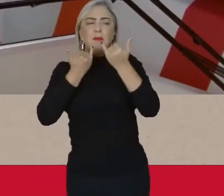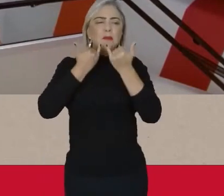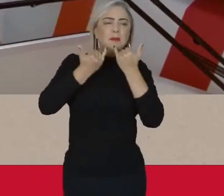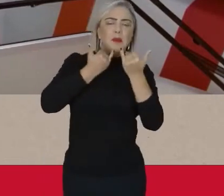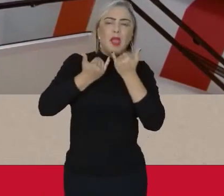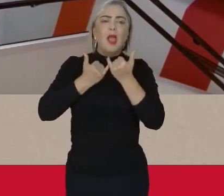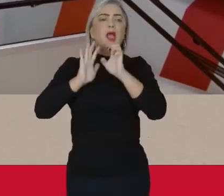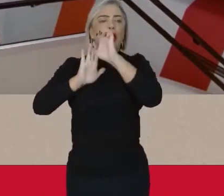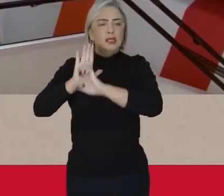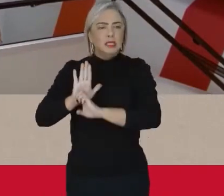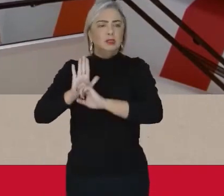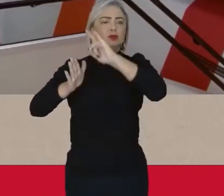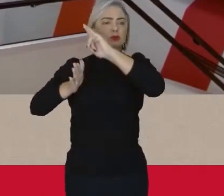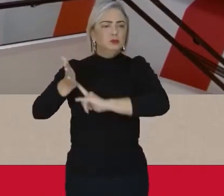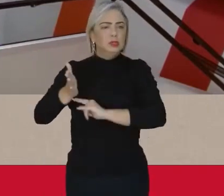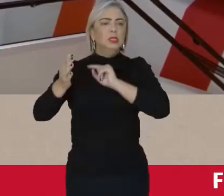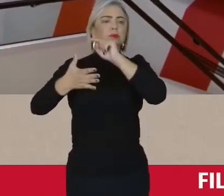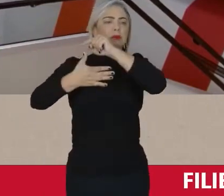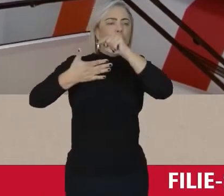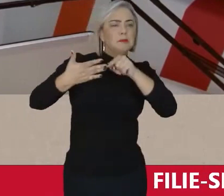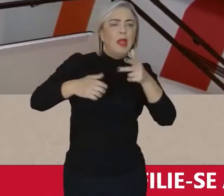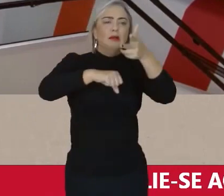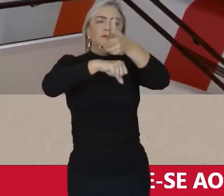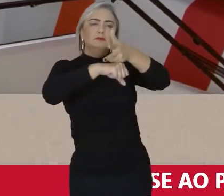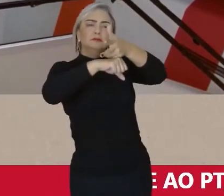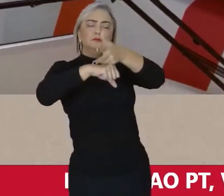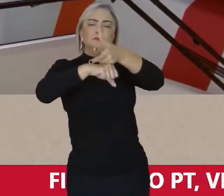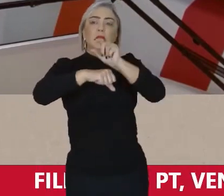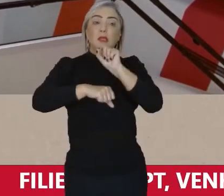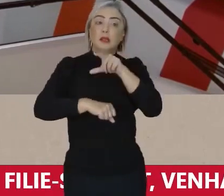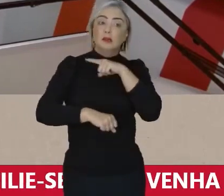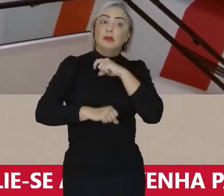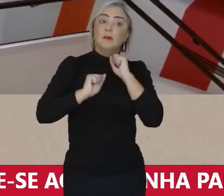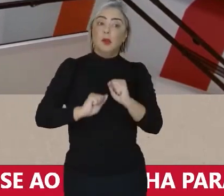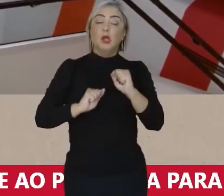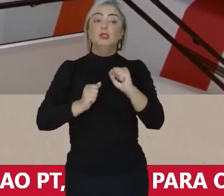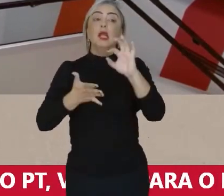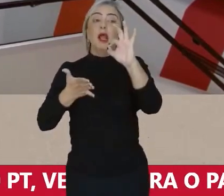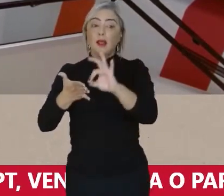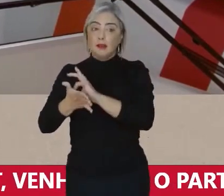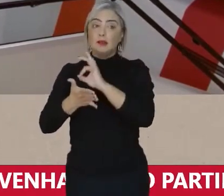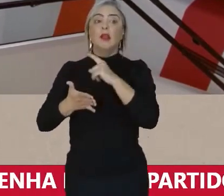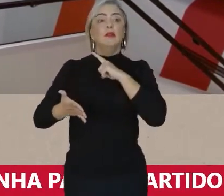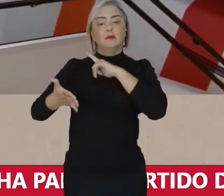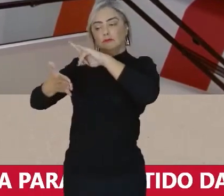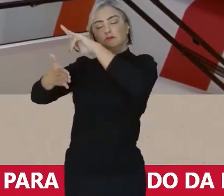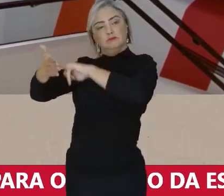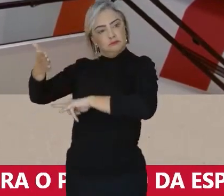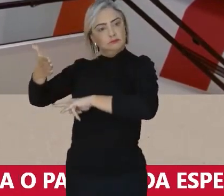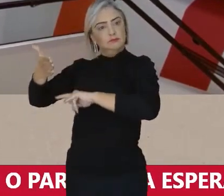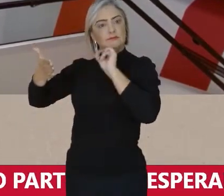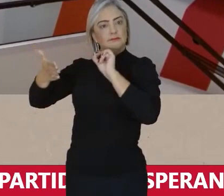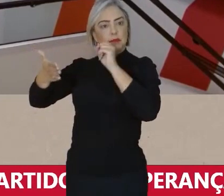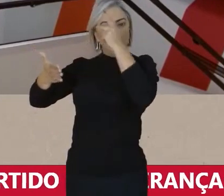aos estatutos, né, as finalidades, vídeos, você também pode se associar. Então, tem um formulário